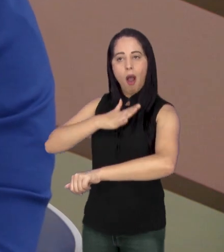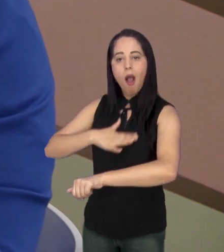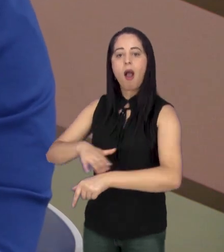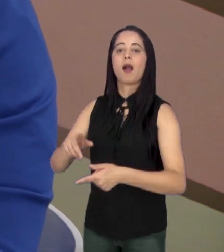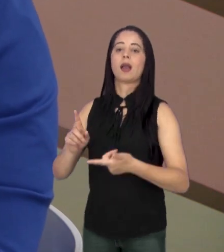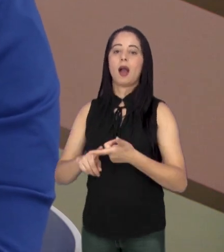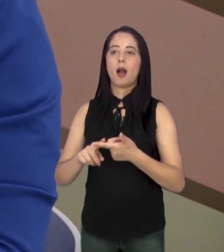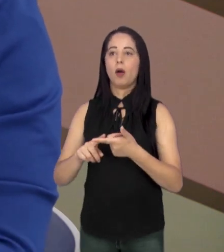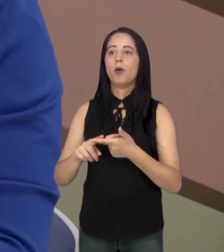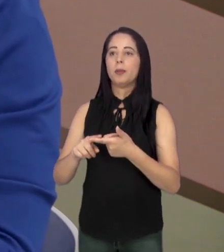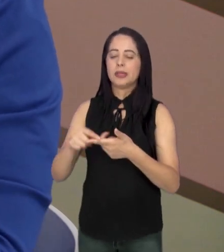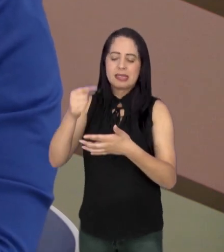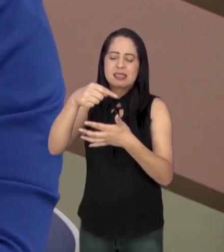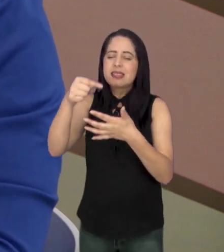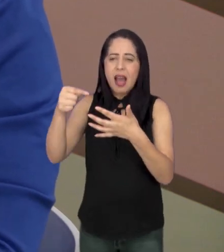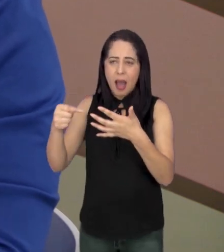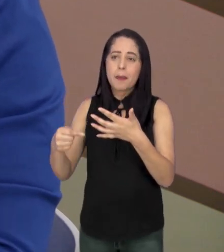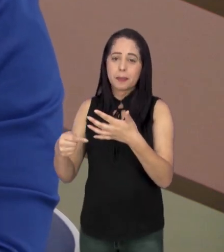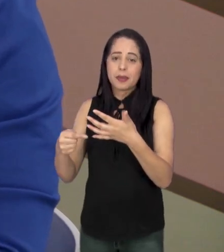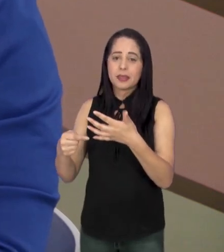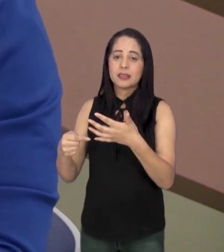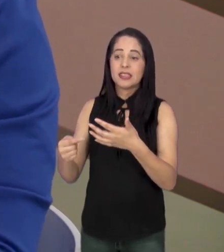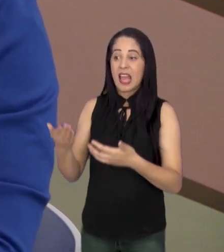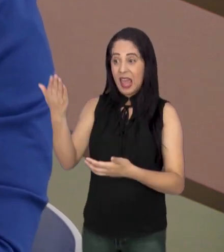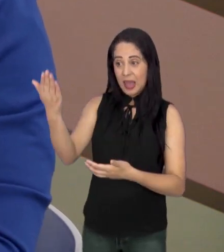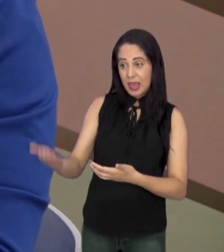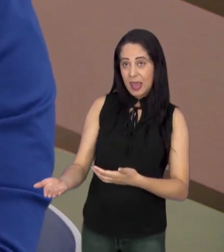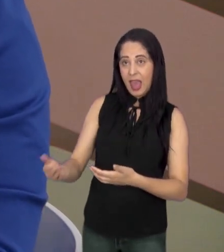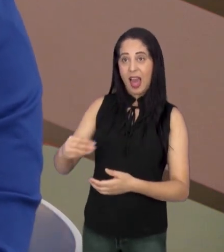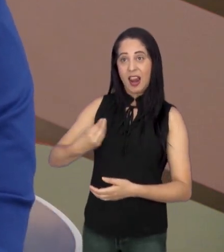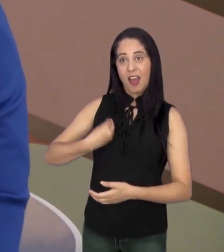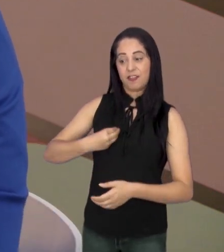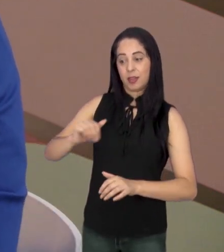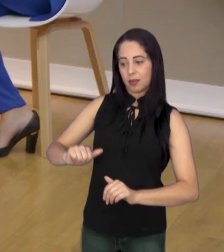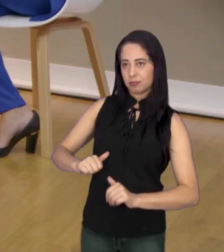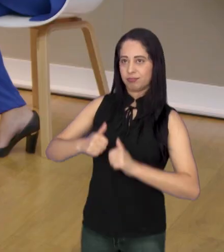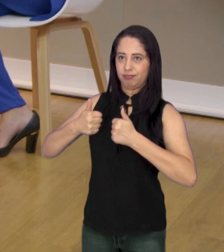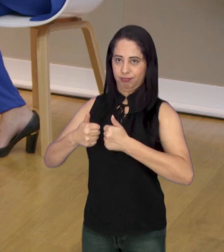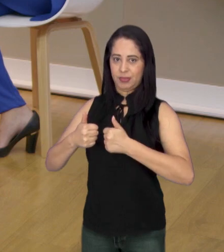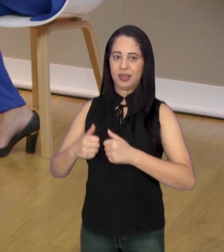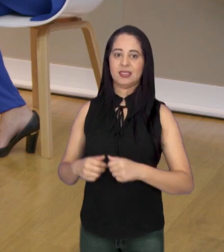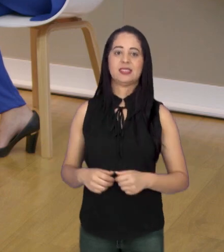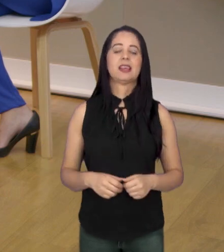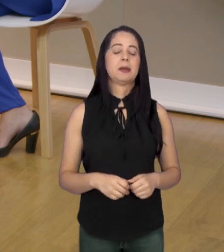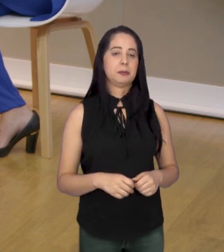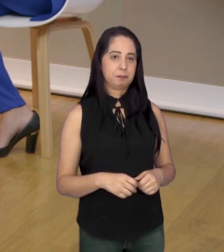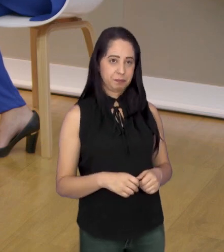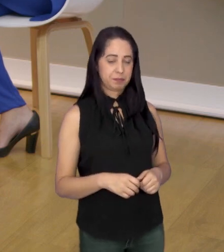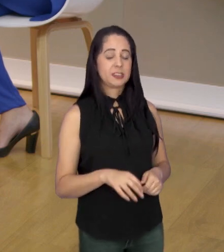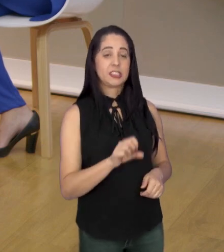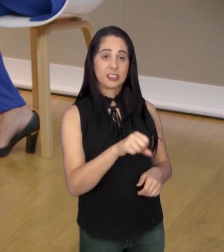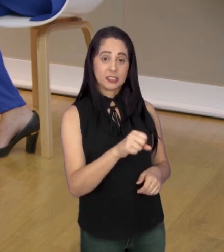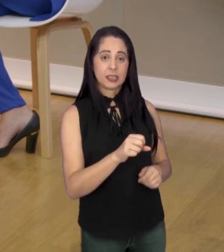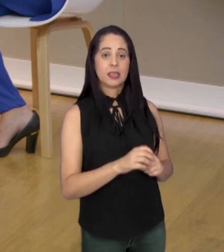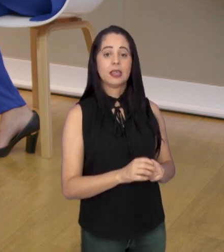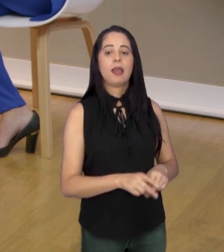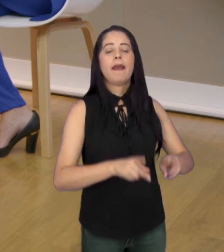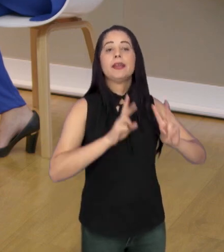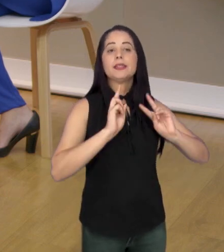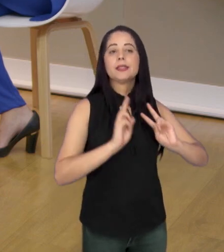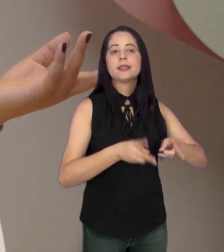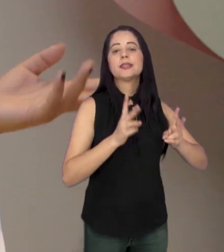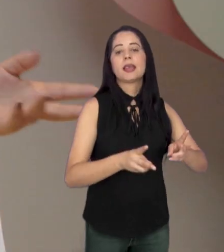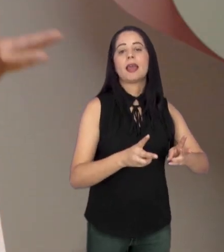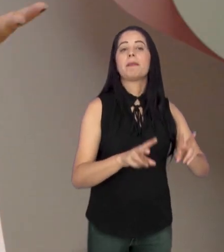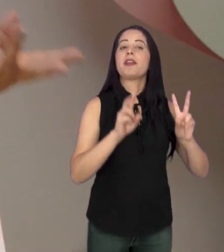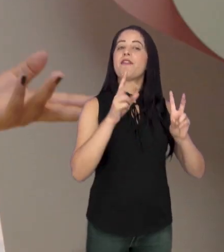mix de tratamentos para poder trazer de volta essa saúde. Com certeza vai equilibrar esses hormônios, ótimo. E a gente sempre